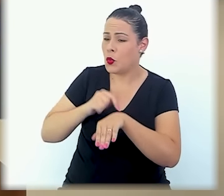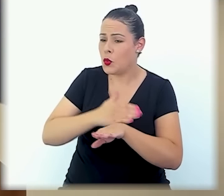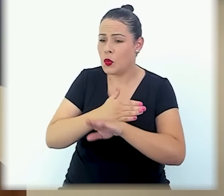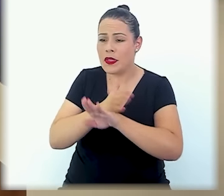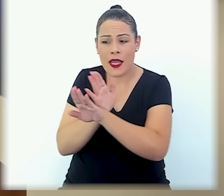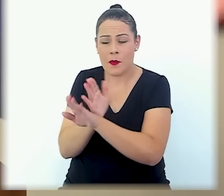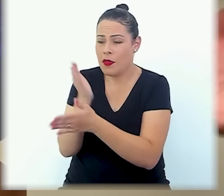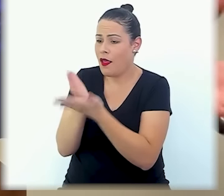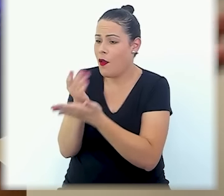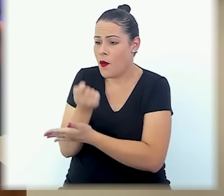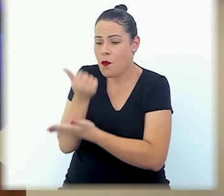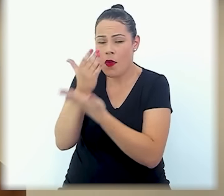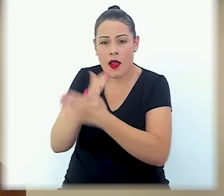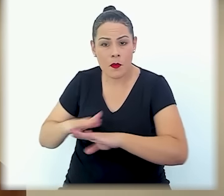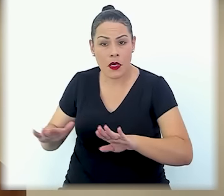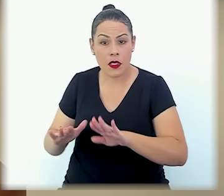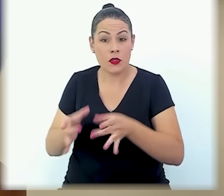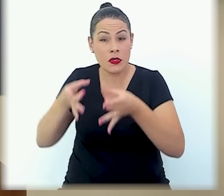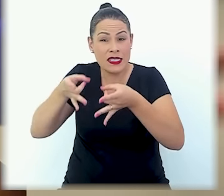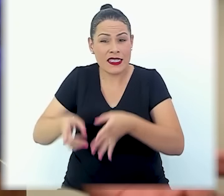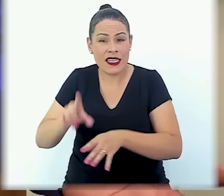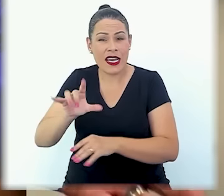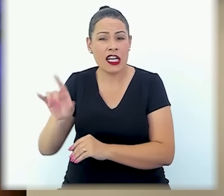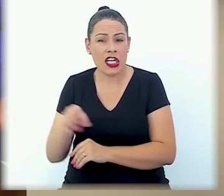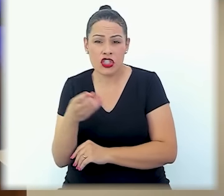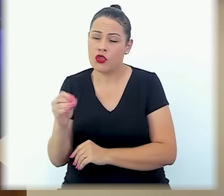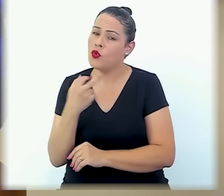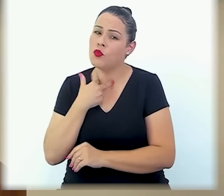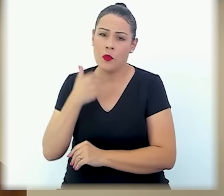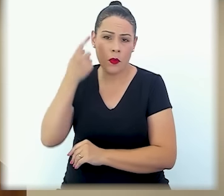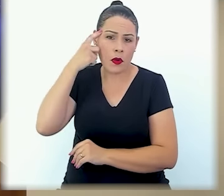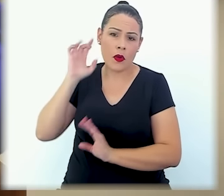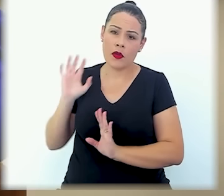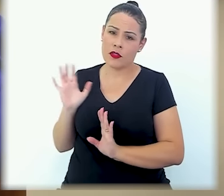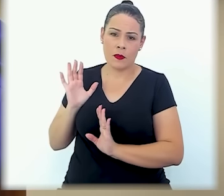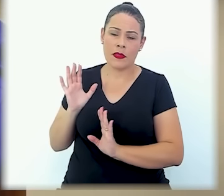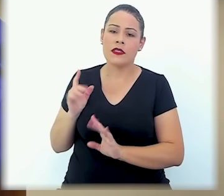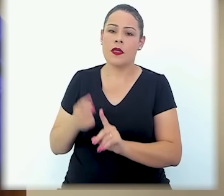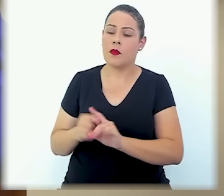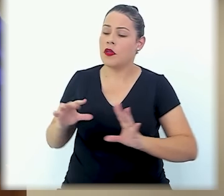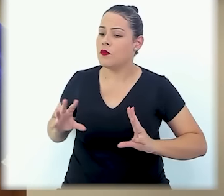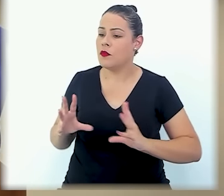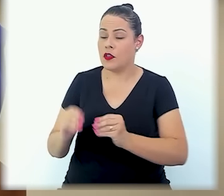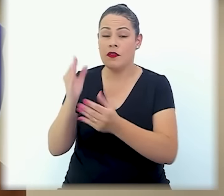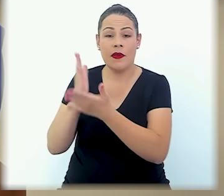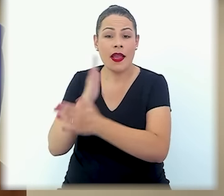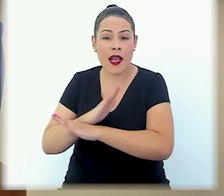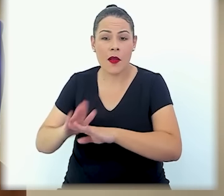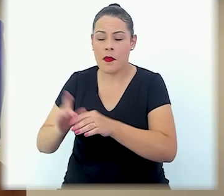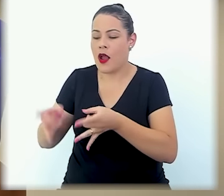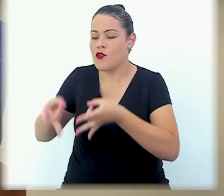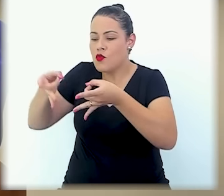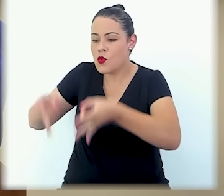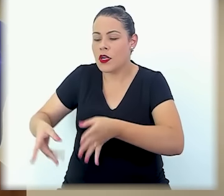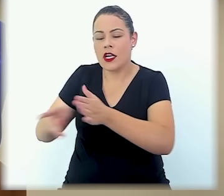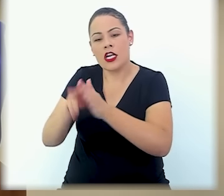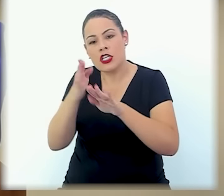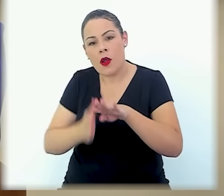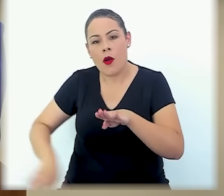né? O lixão, nem podemos pensar nisso, né? Precisamos logo nos encerramentos dos lixões no país. E aí a gente